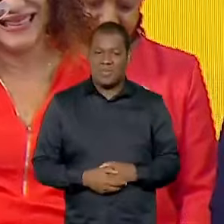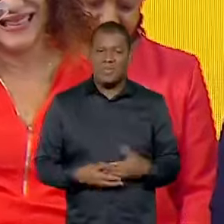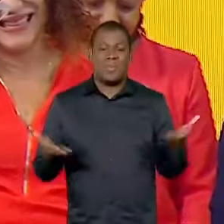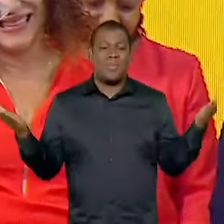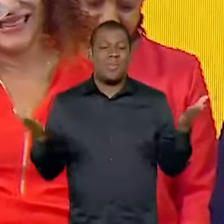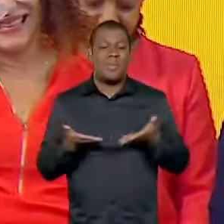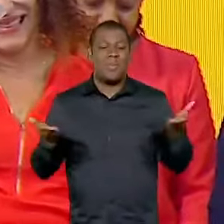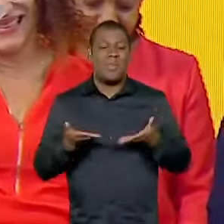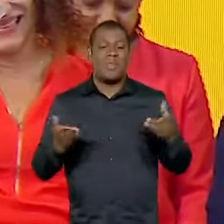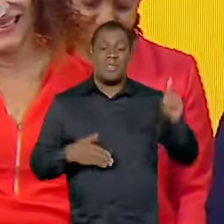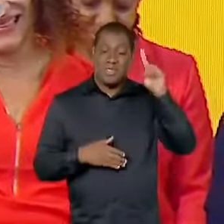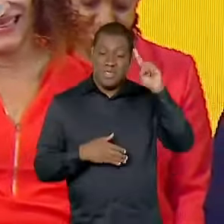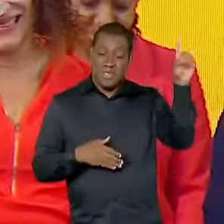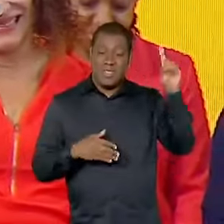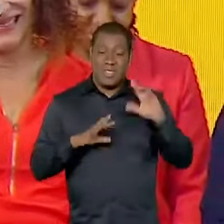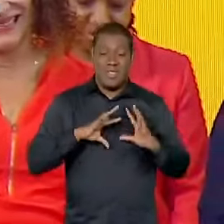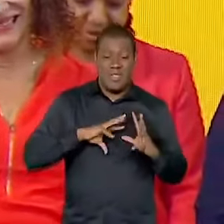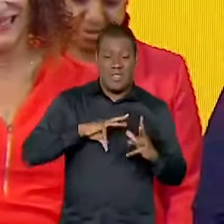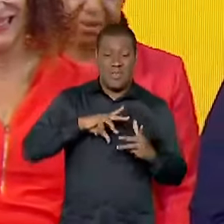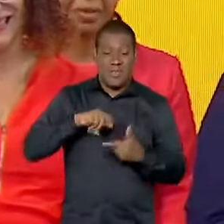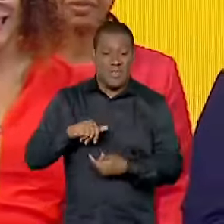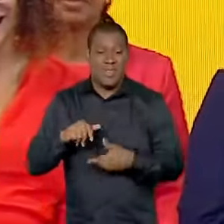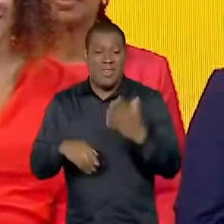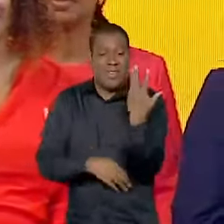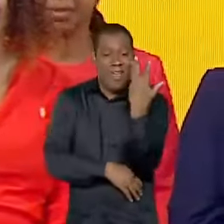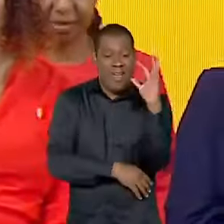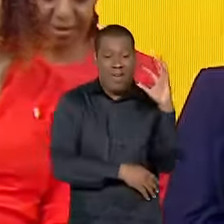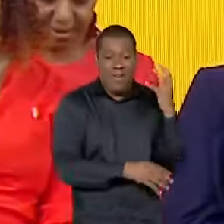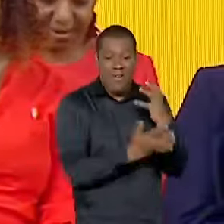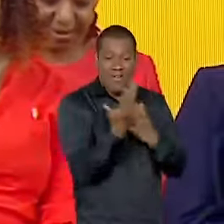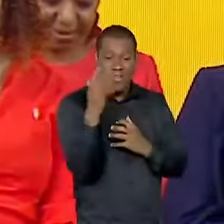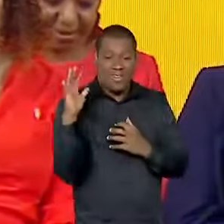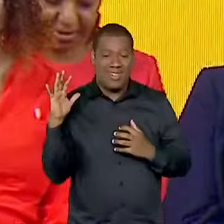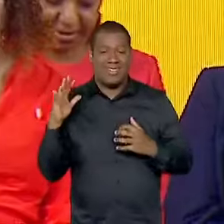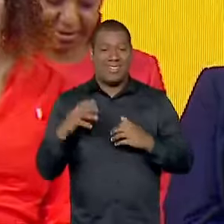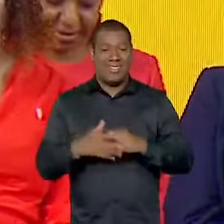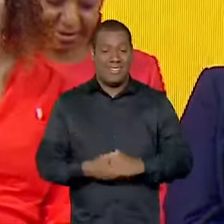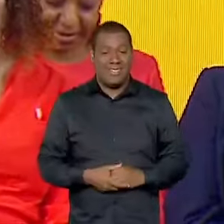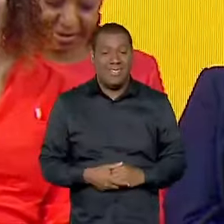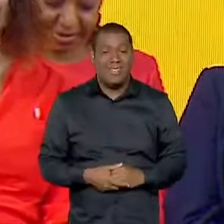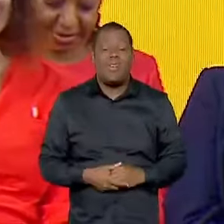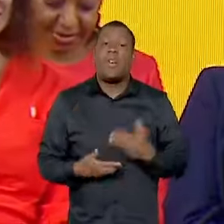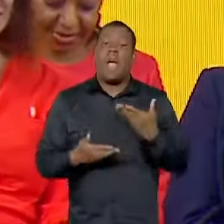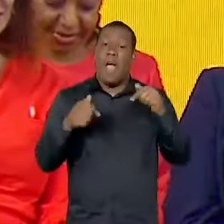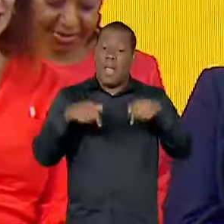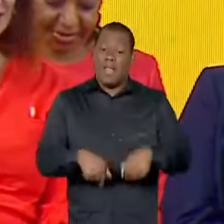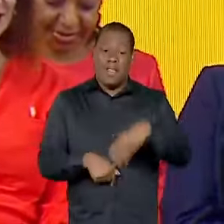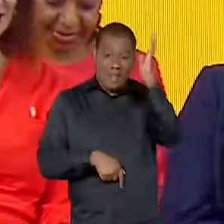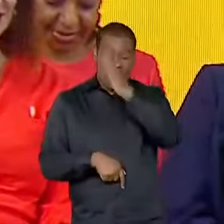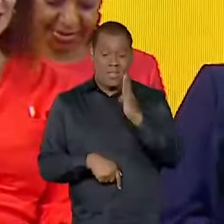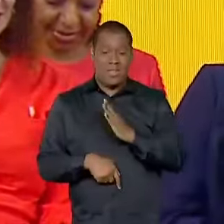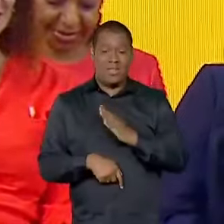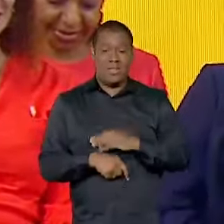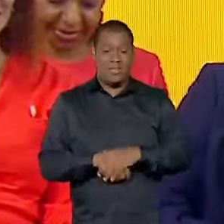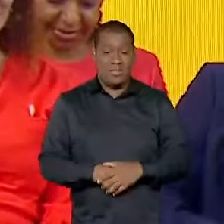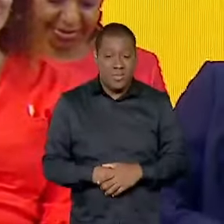o Dia Internacional das Florestas. Nós que somos o país que tem a maior quantidade